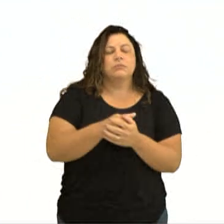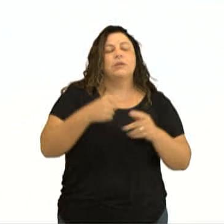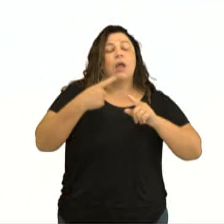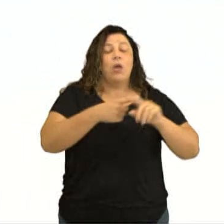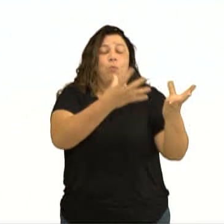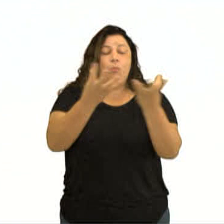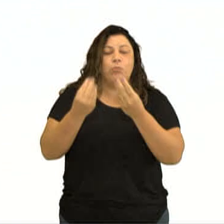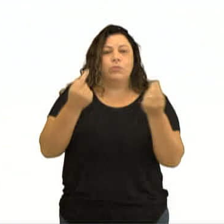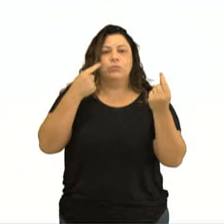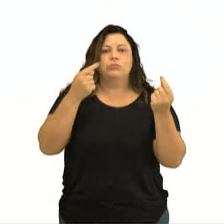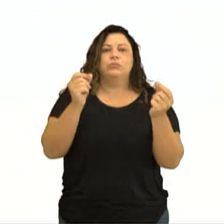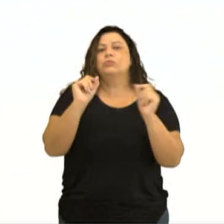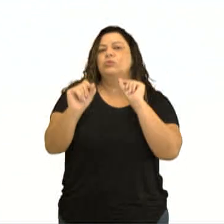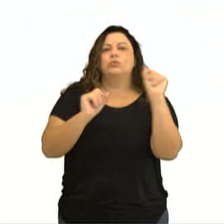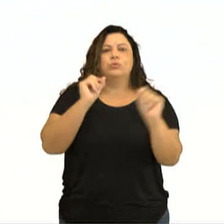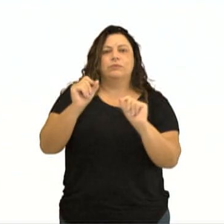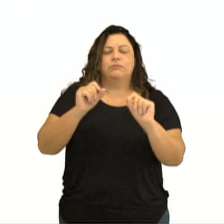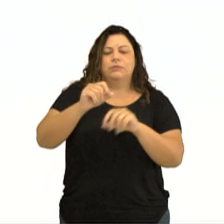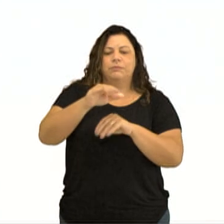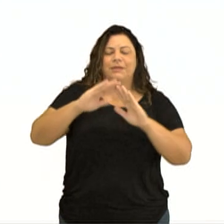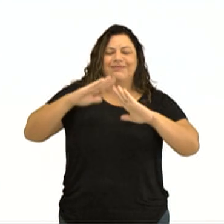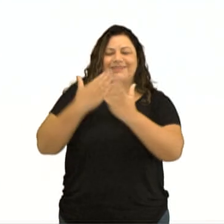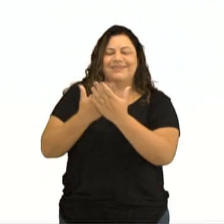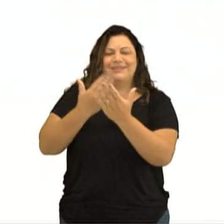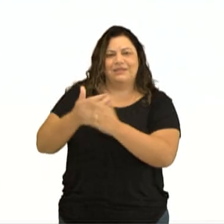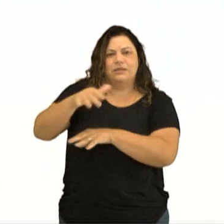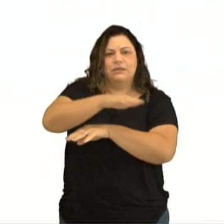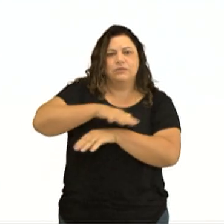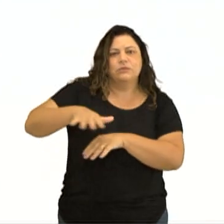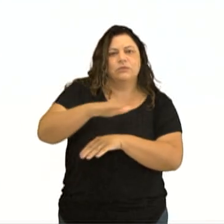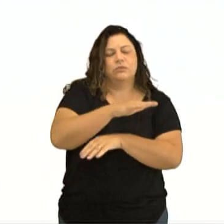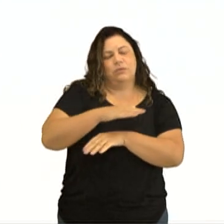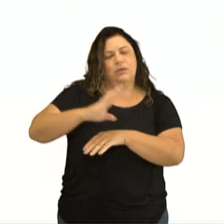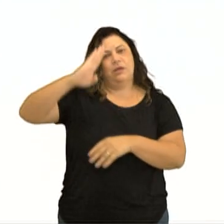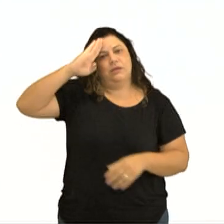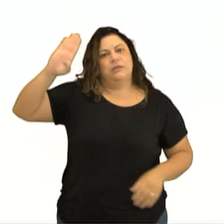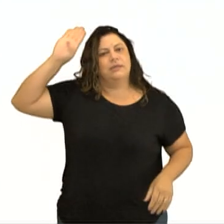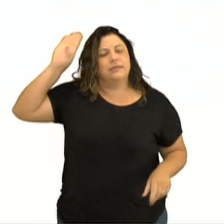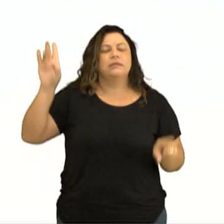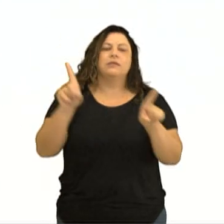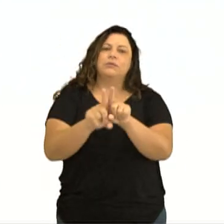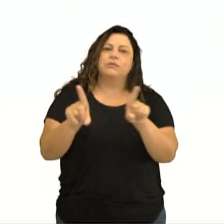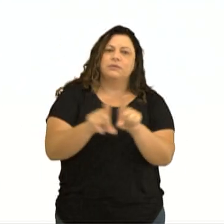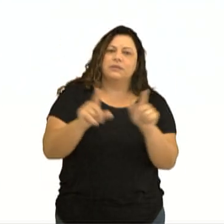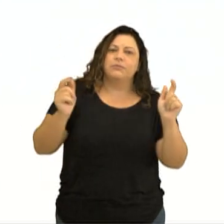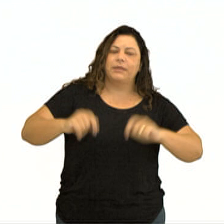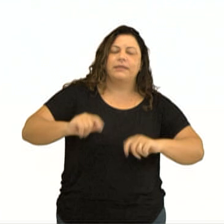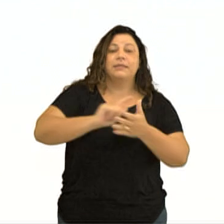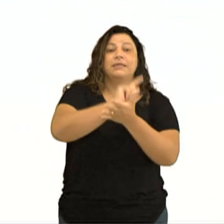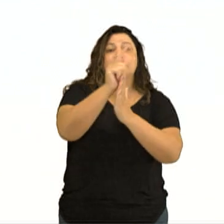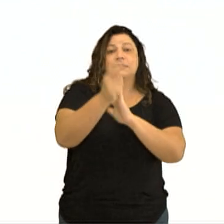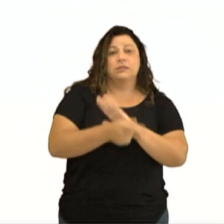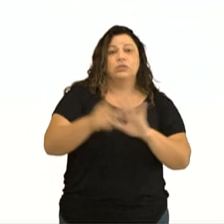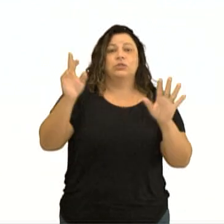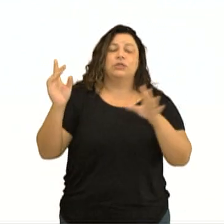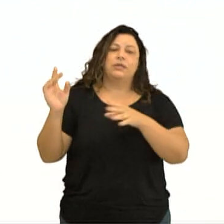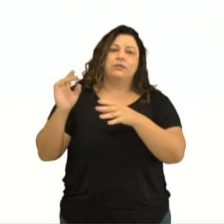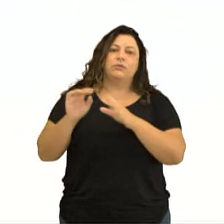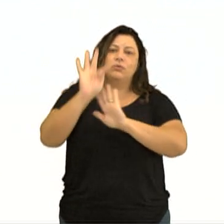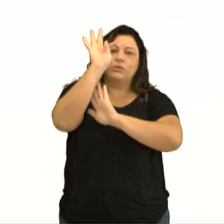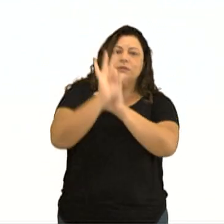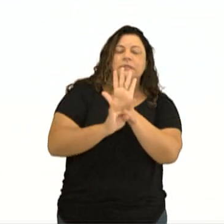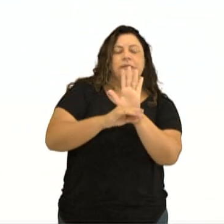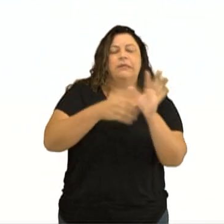solicitado no meio escolar e acadêmico. Então, através desse gênero textual, que ele é opinativo,